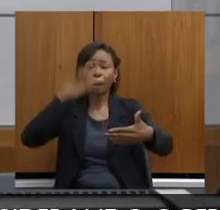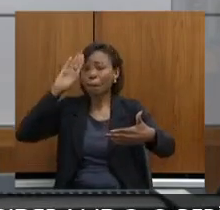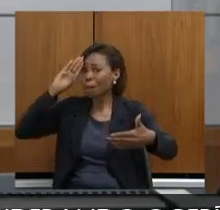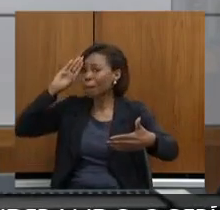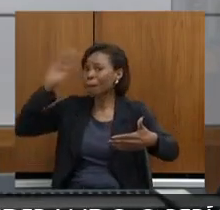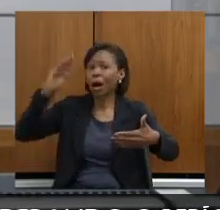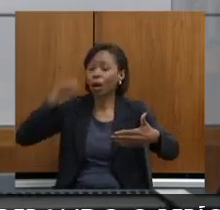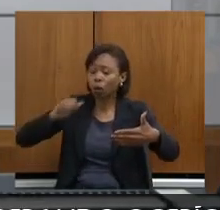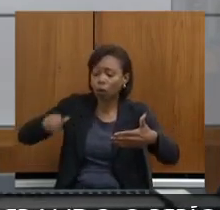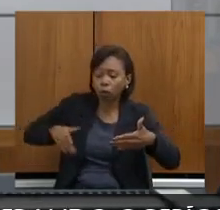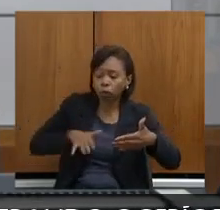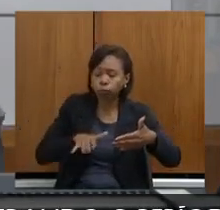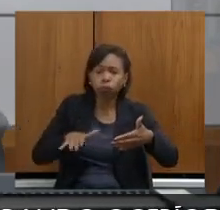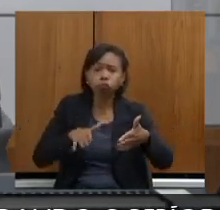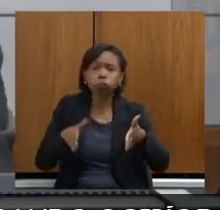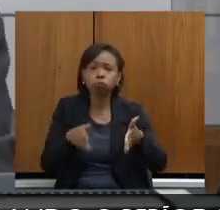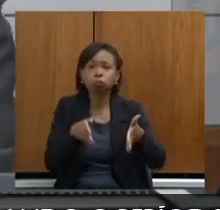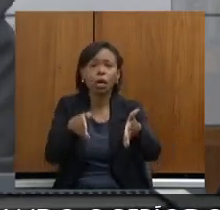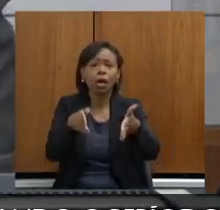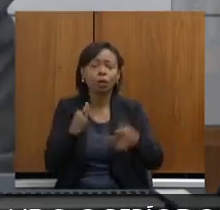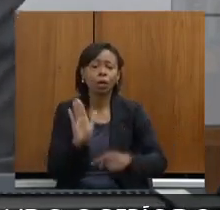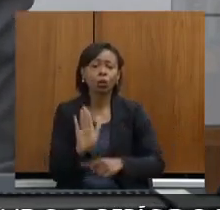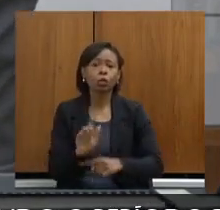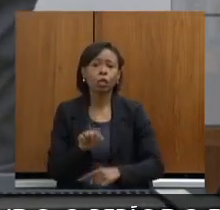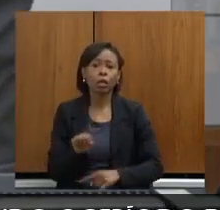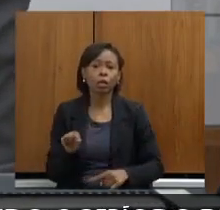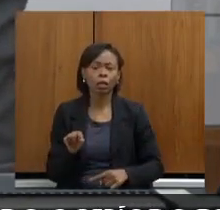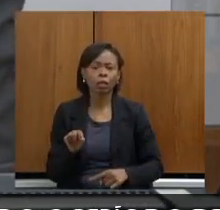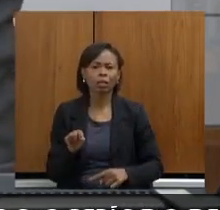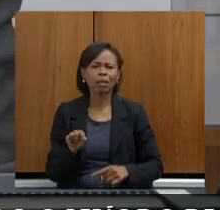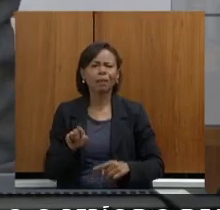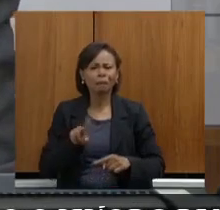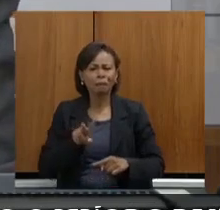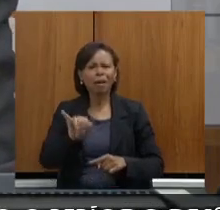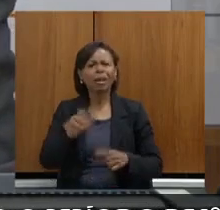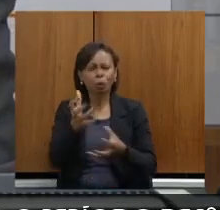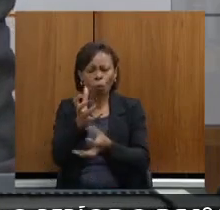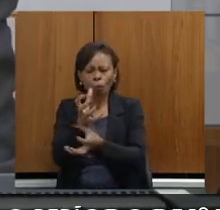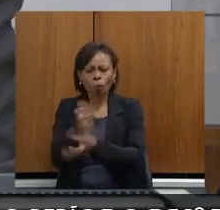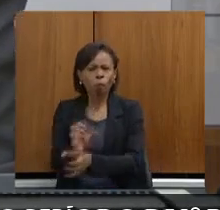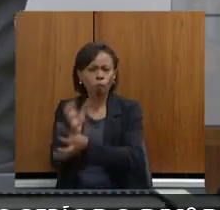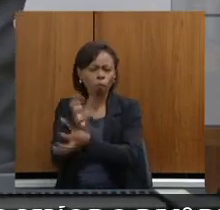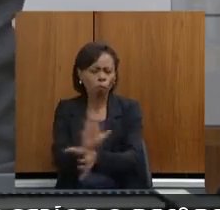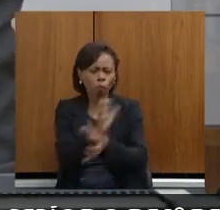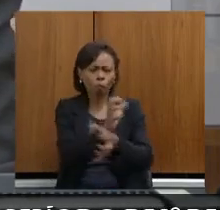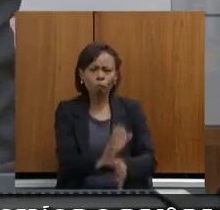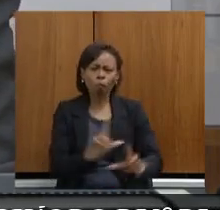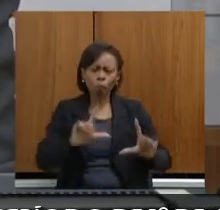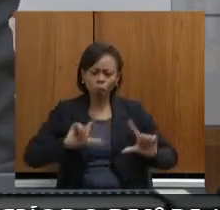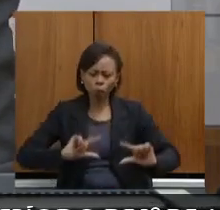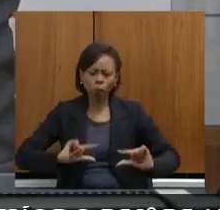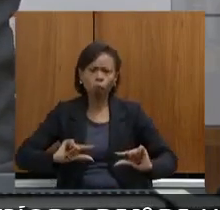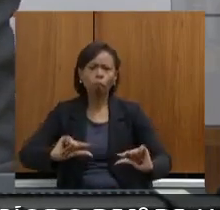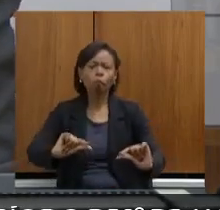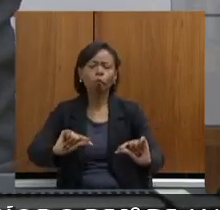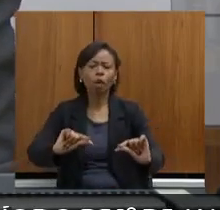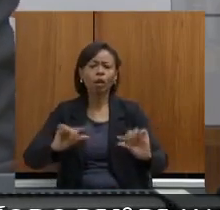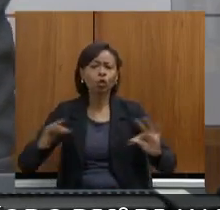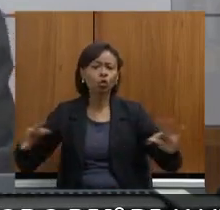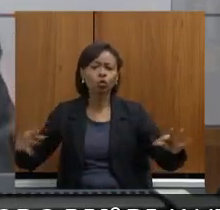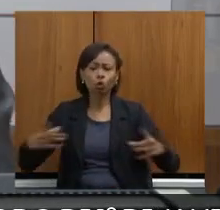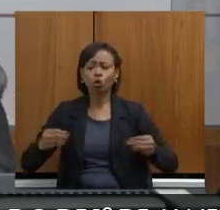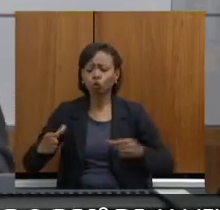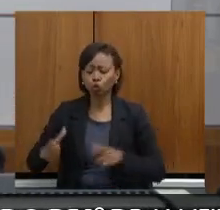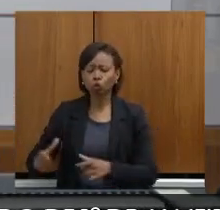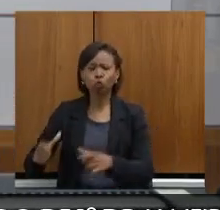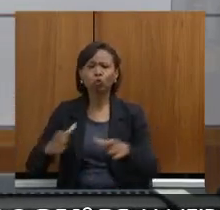e de toda a região Vão secar todos os poços artesianos secretária todos os poços artesianos com